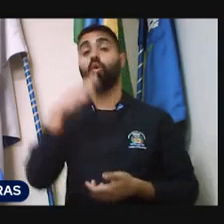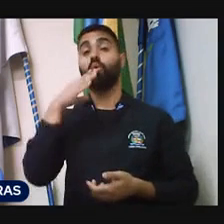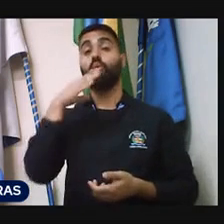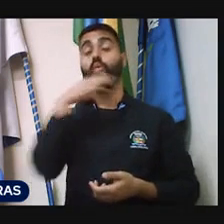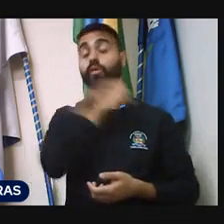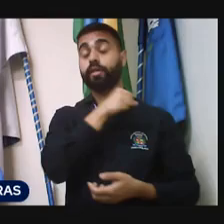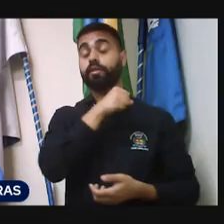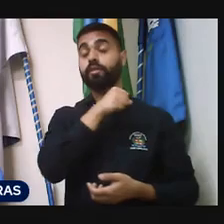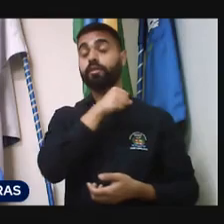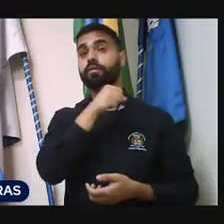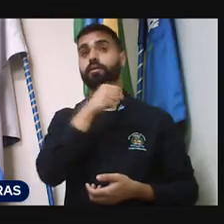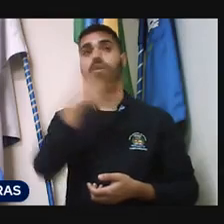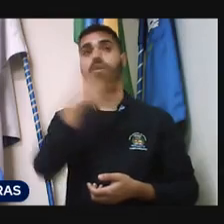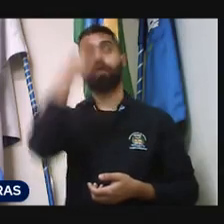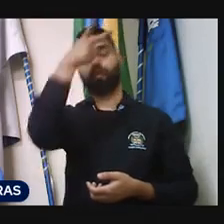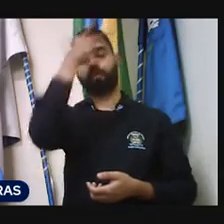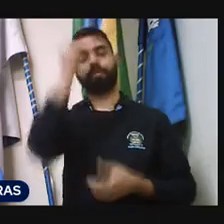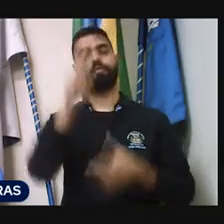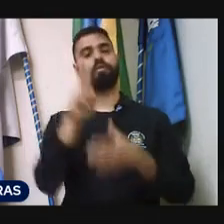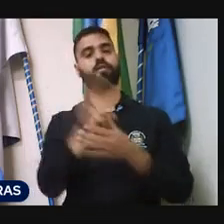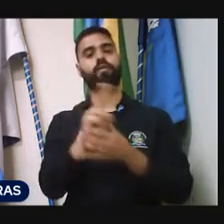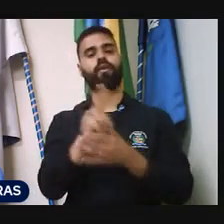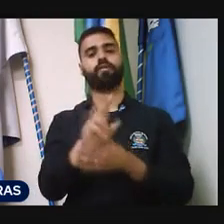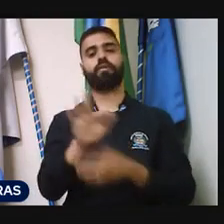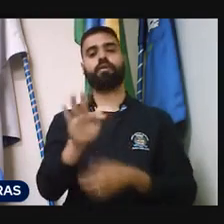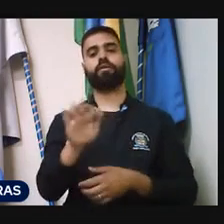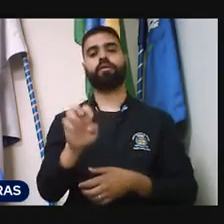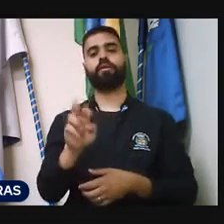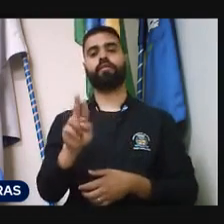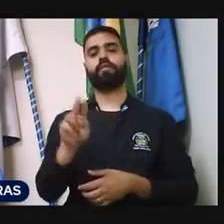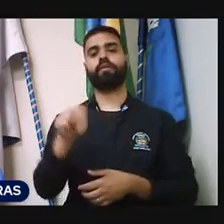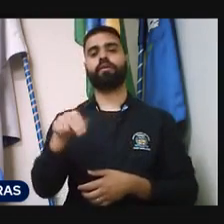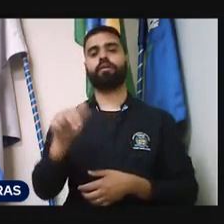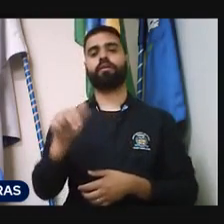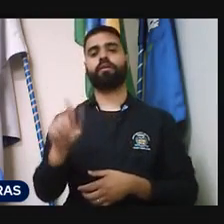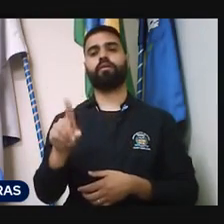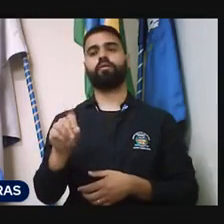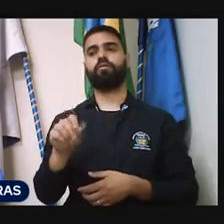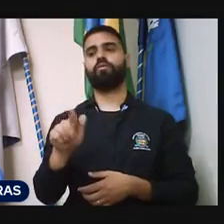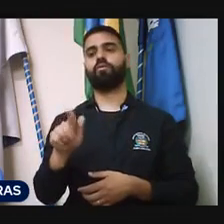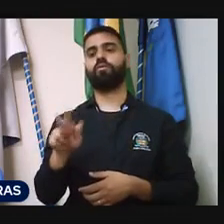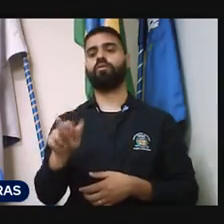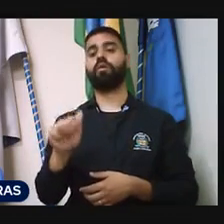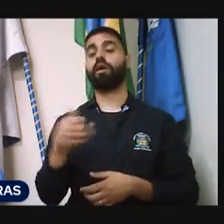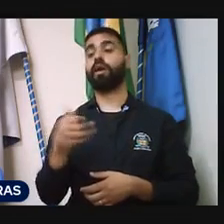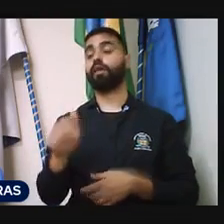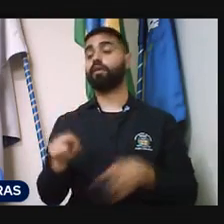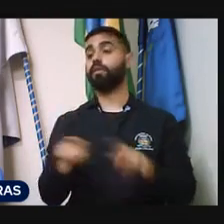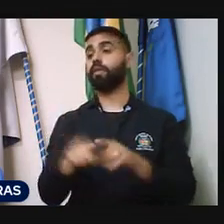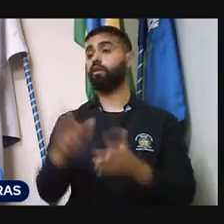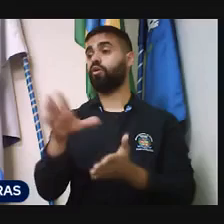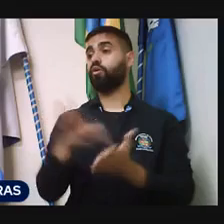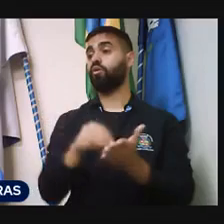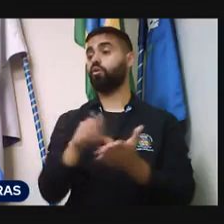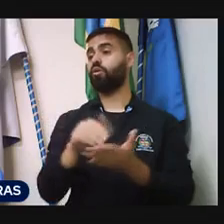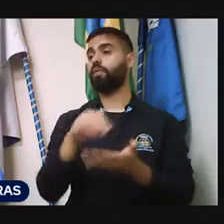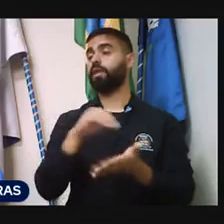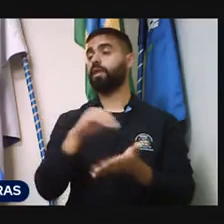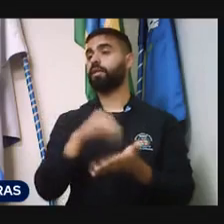urgentemente ao Excelentíssimo Senhor Prefeito Municipal Luiz Fernando Portal da Graça com cópia para a secretária